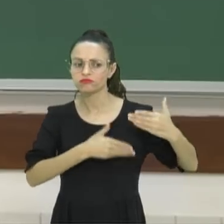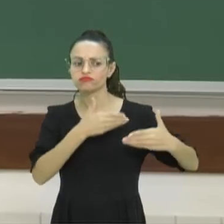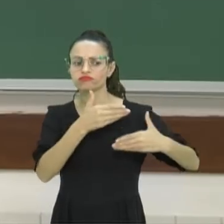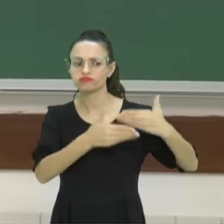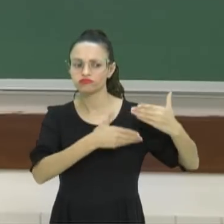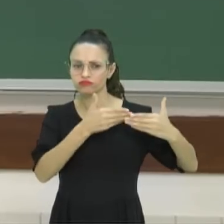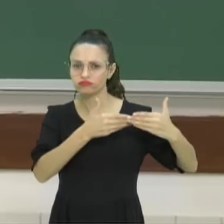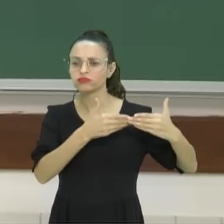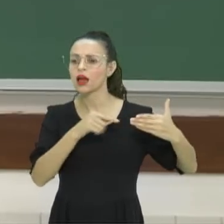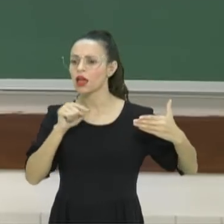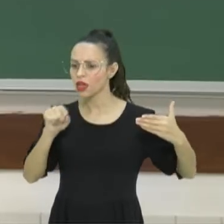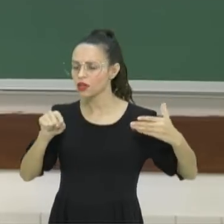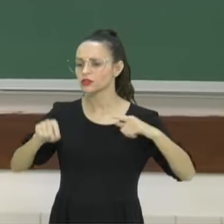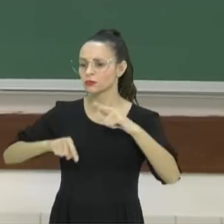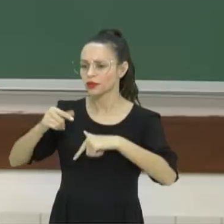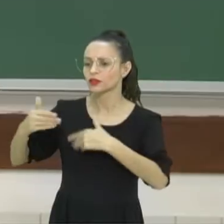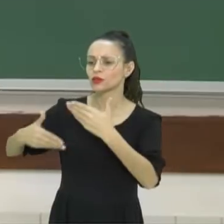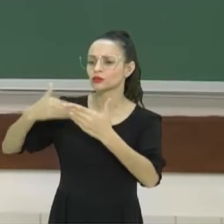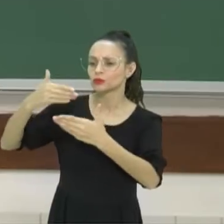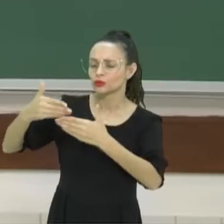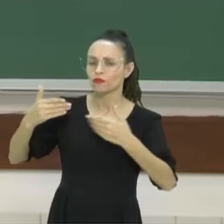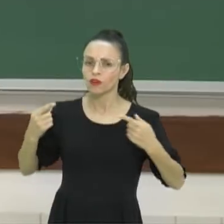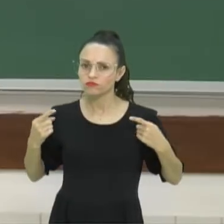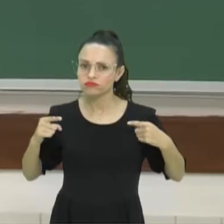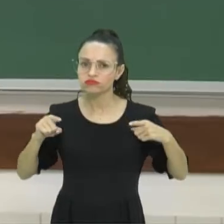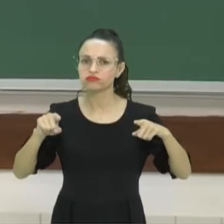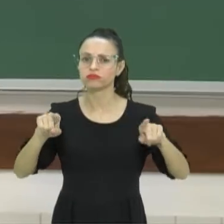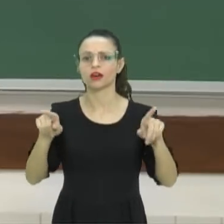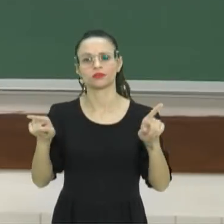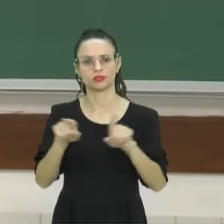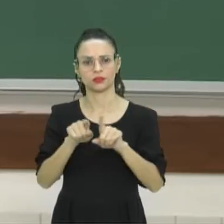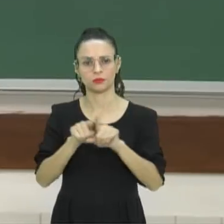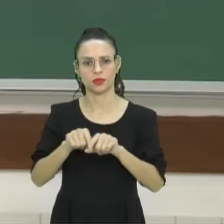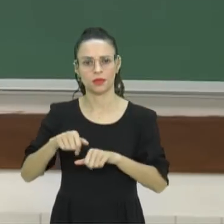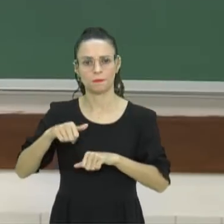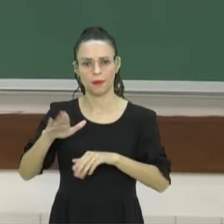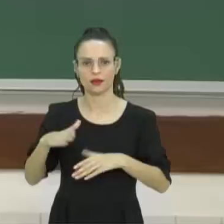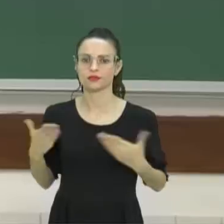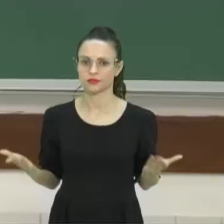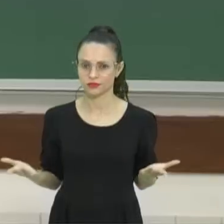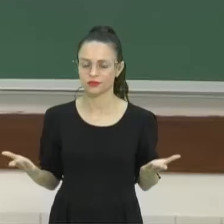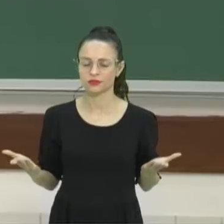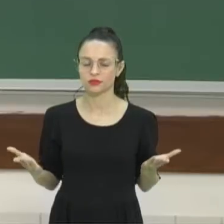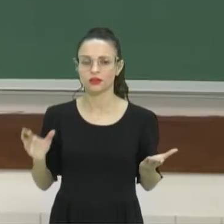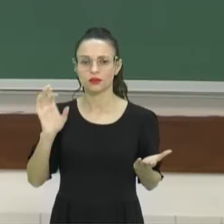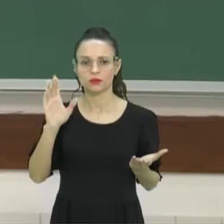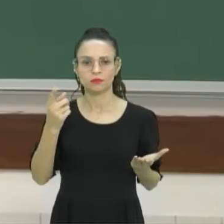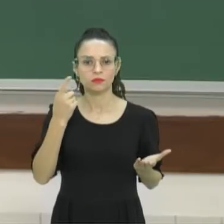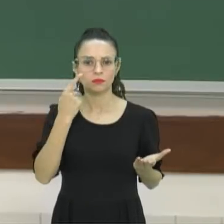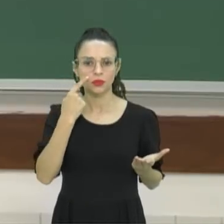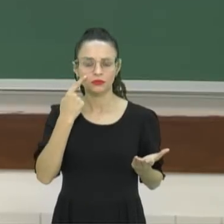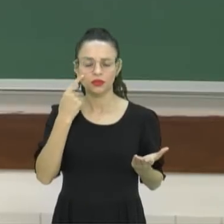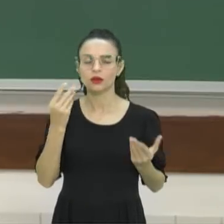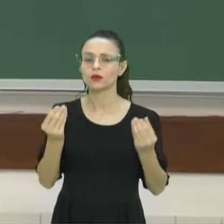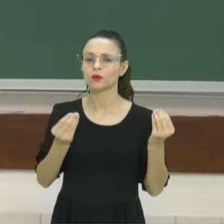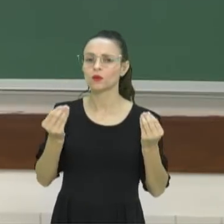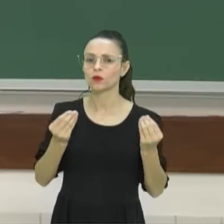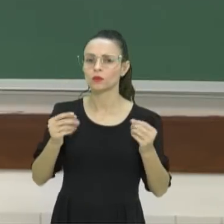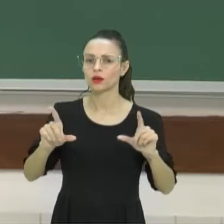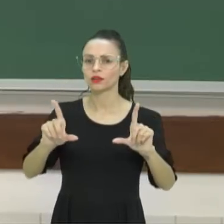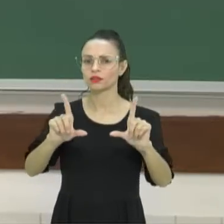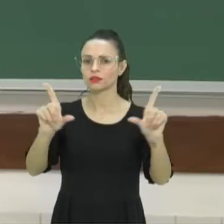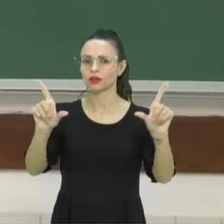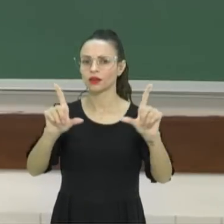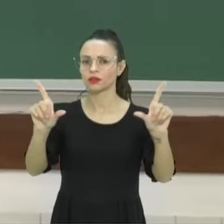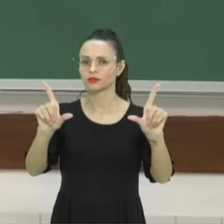desenvolveu, esses equipamentos foram se desenvolvendo e tornando cada vez mais modernos. Basta a gente pensar como era uma